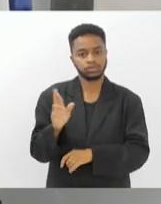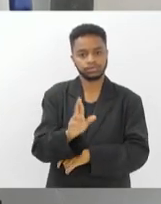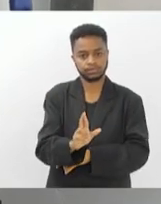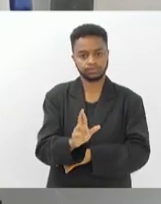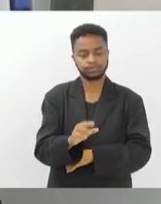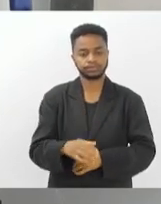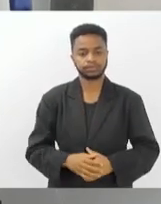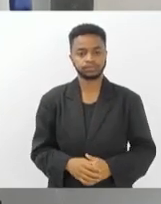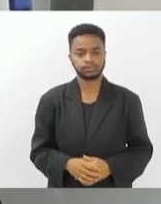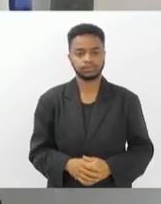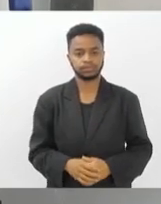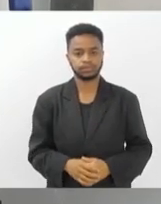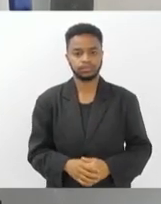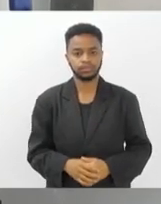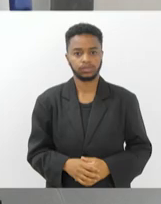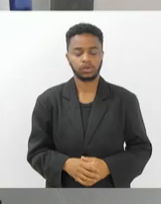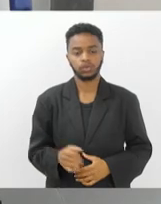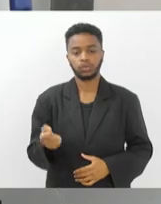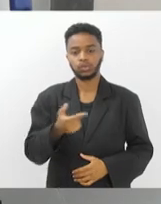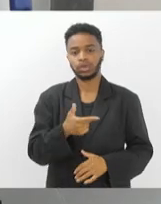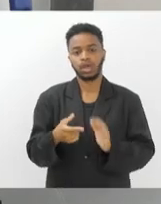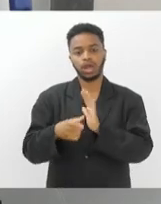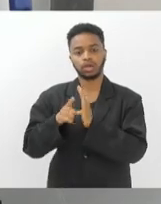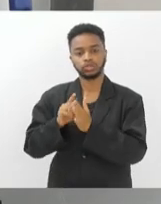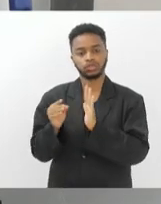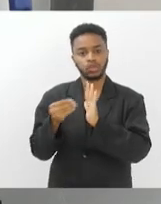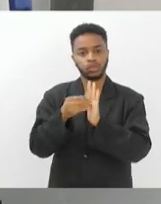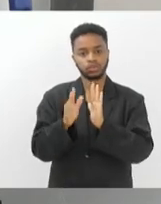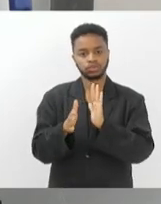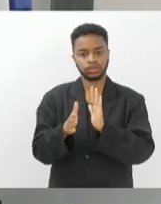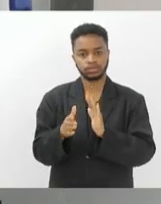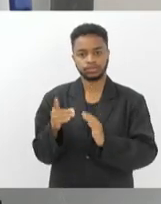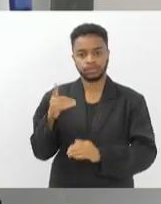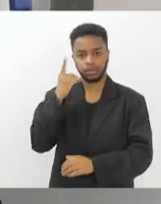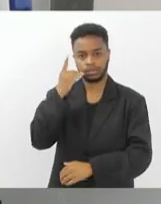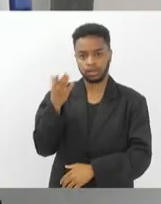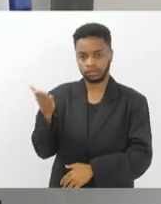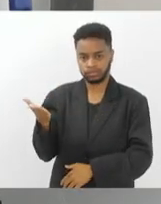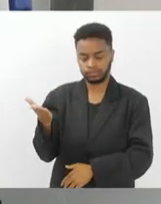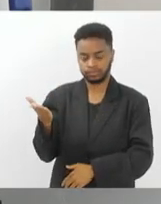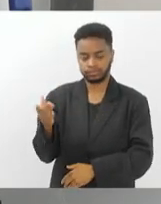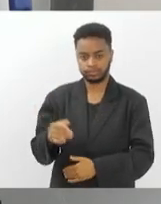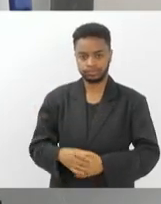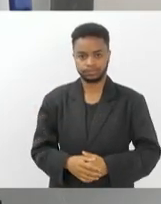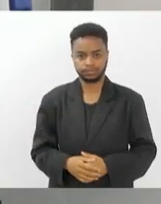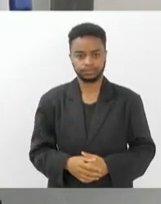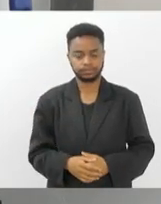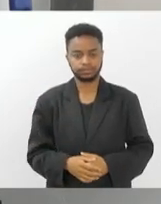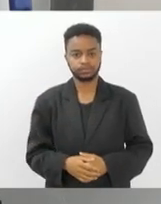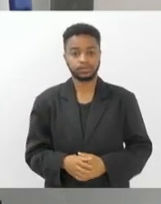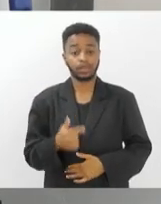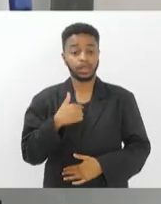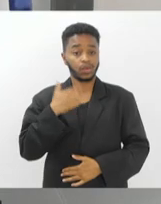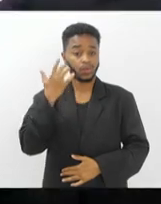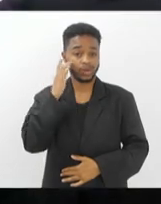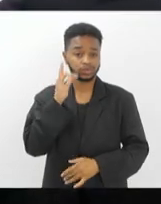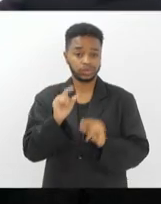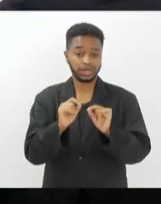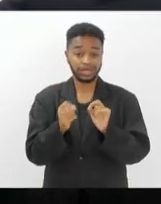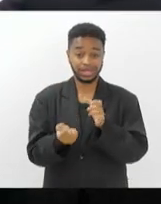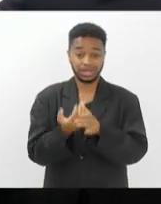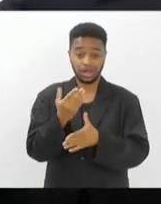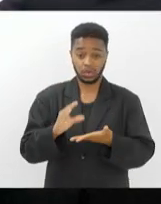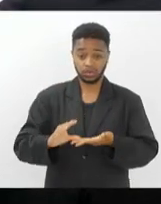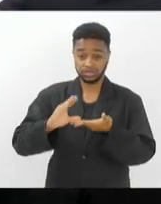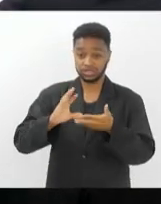além das que estavam previstas originalmente. Deputado Cozolino. Deputado Luiz Paulo, eu acho que criar um conselho é diferente